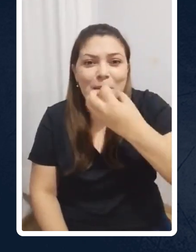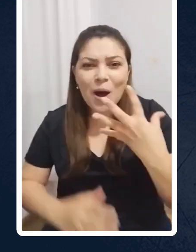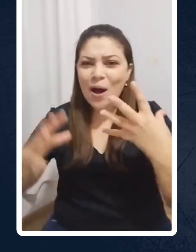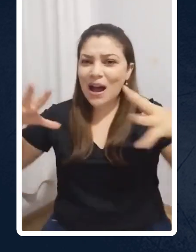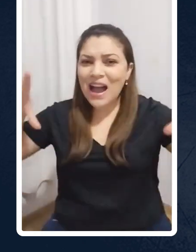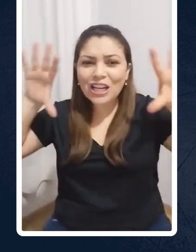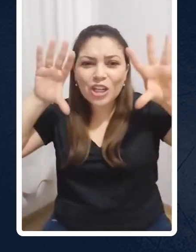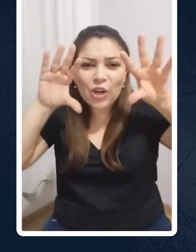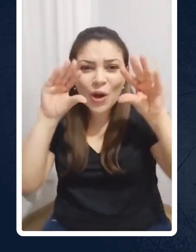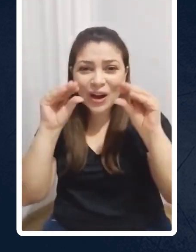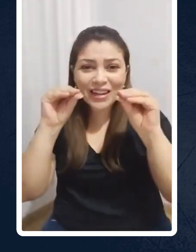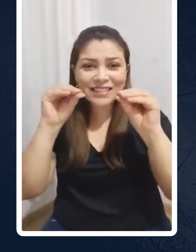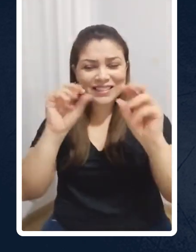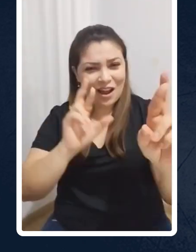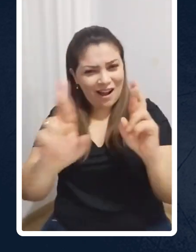noite!